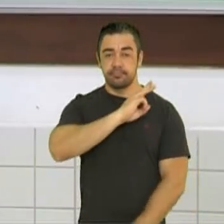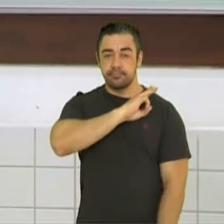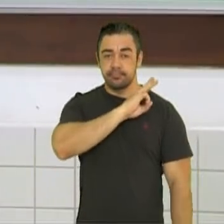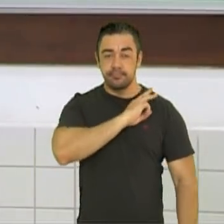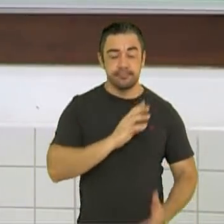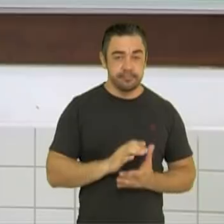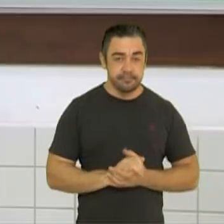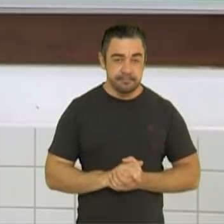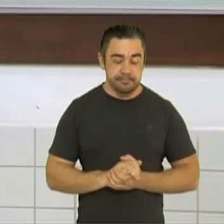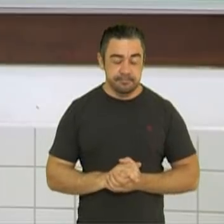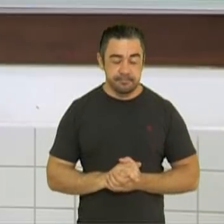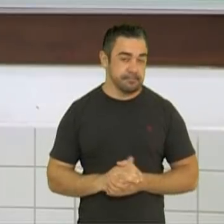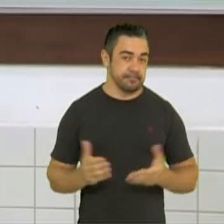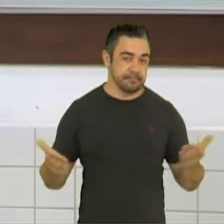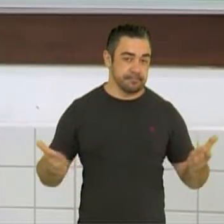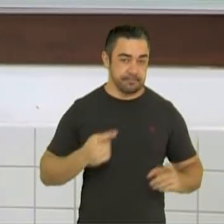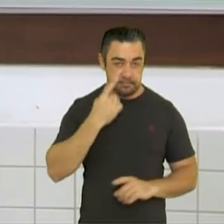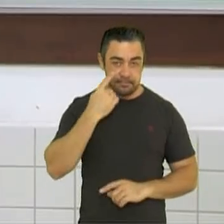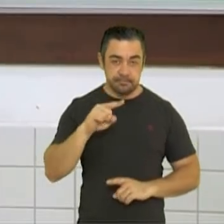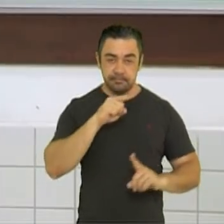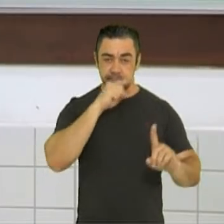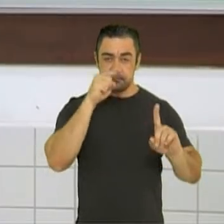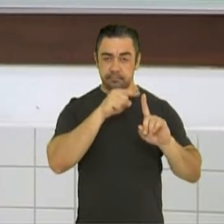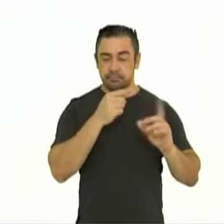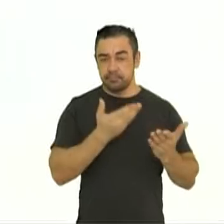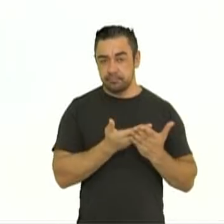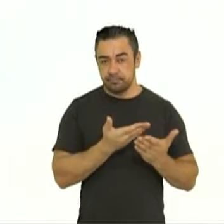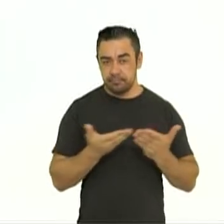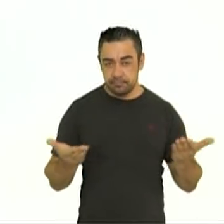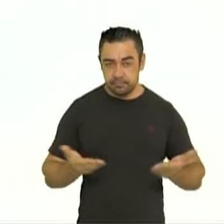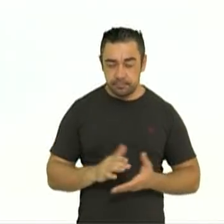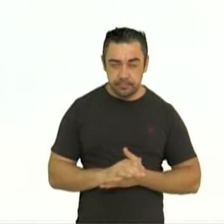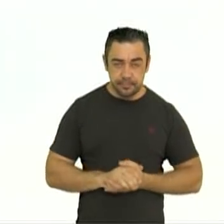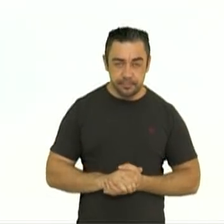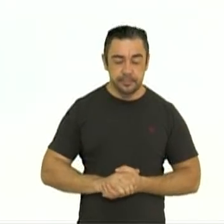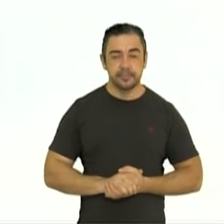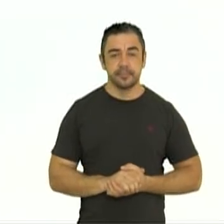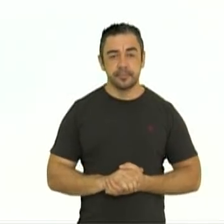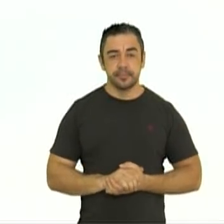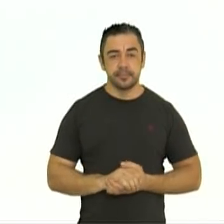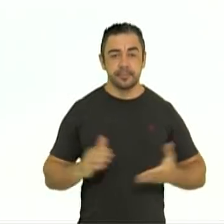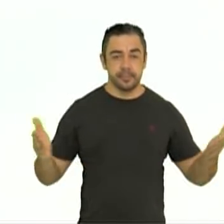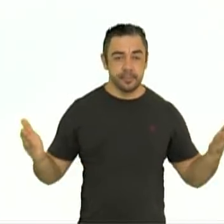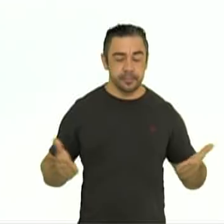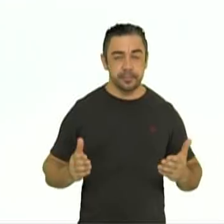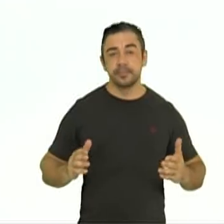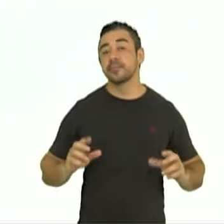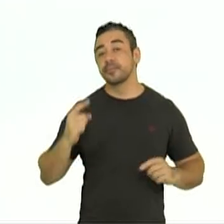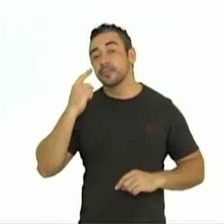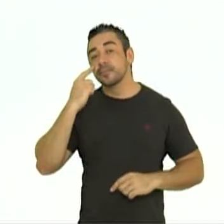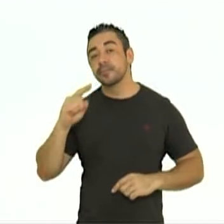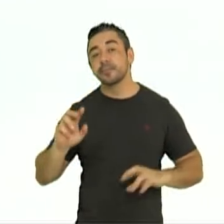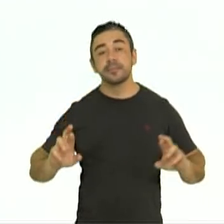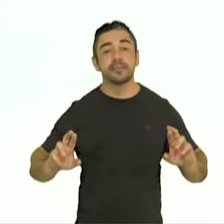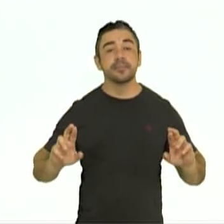série. Vamos então aos objetivos da aula de hoje. Hoje nós iremos diferenciar